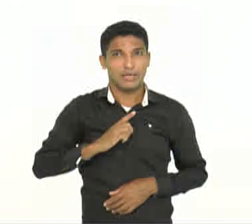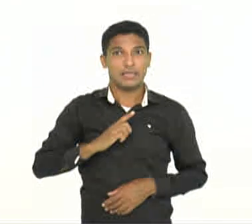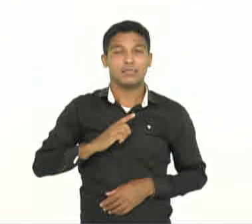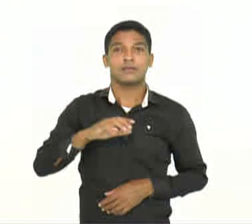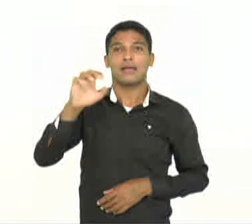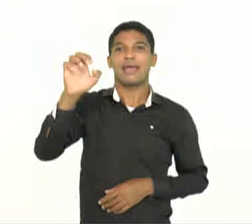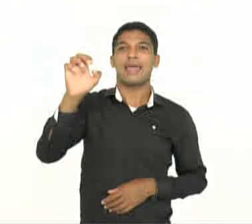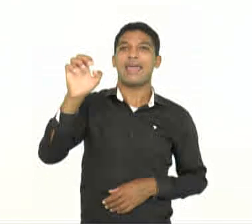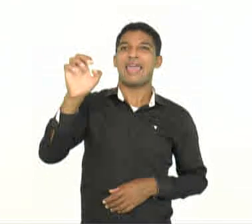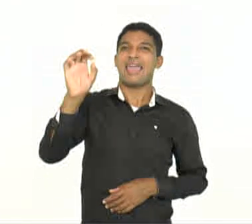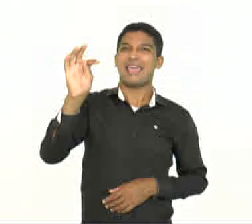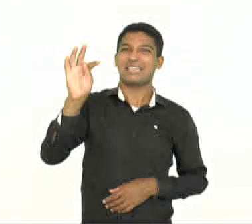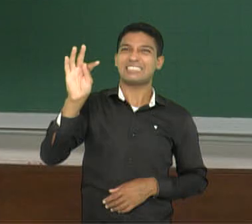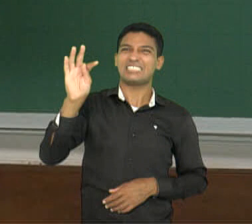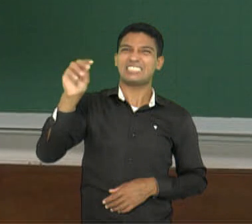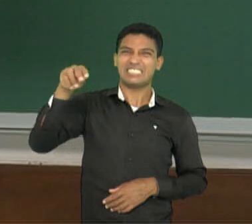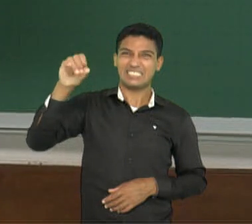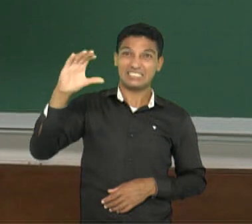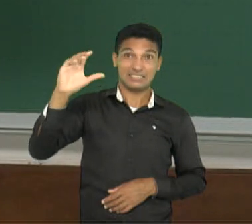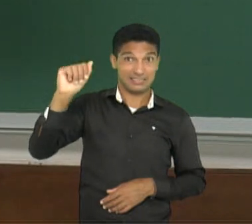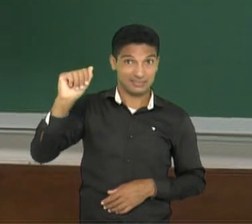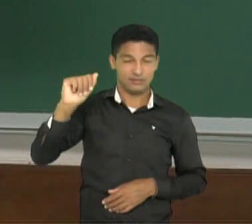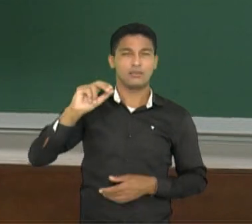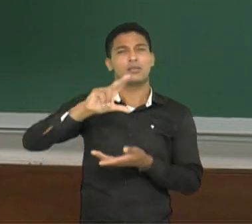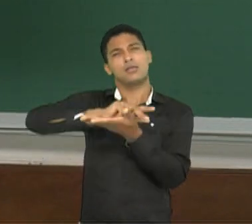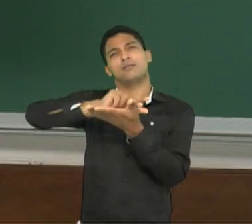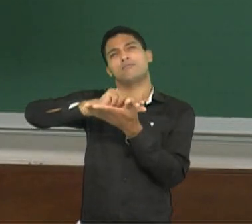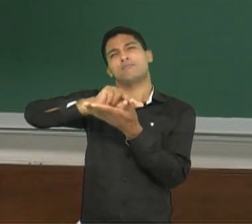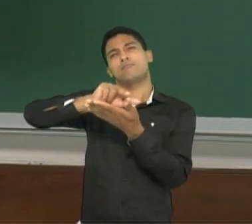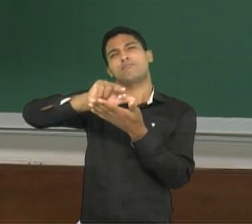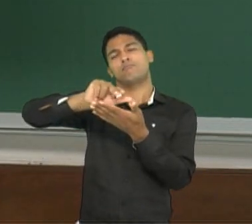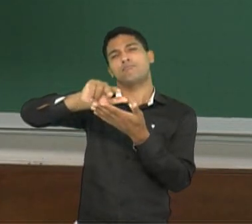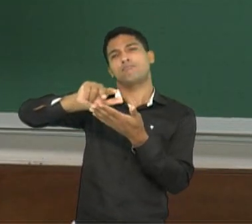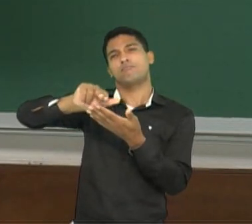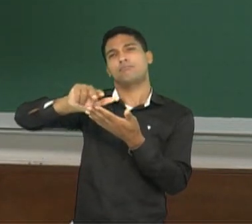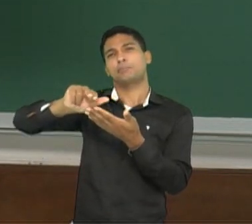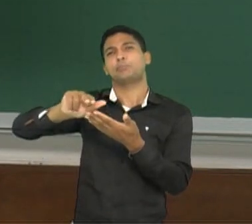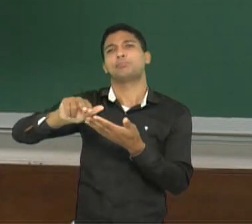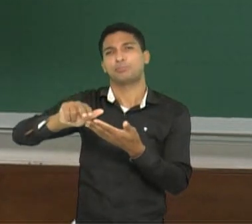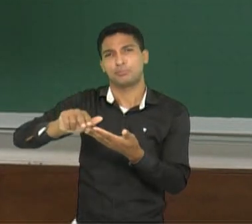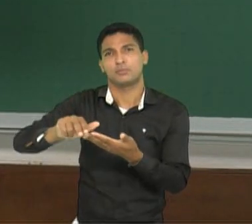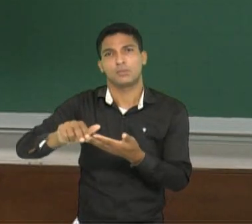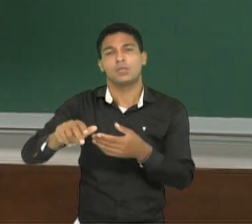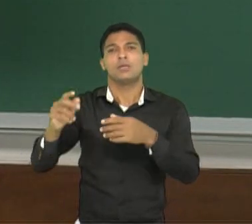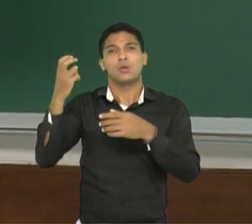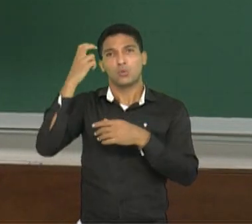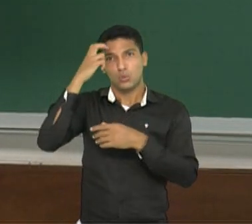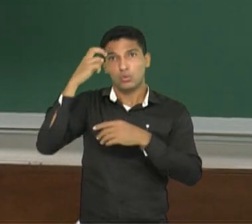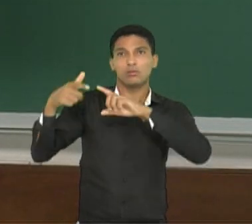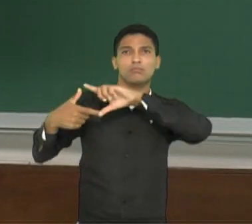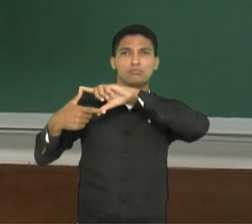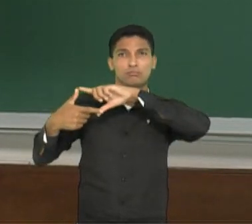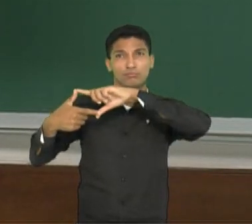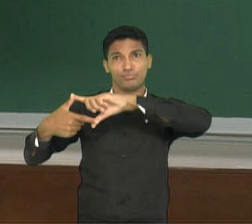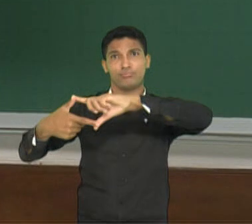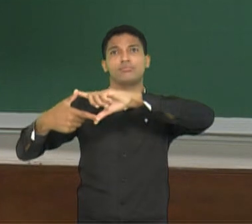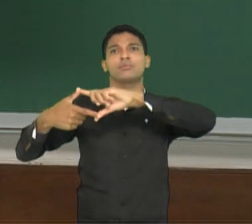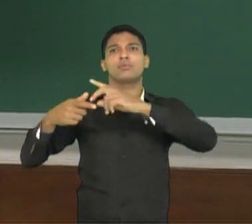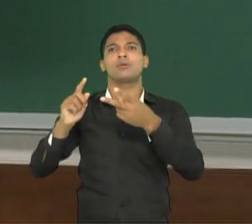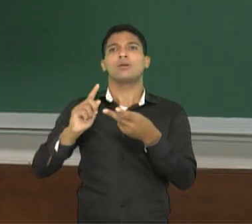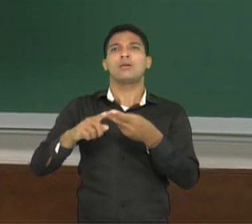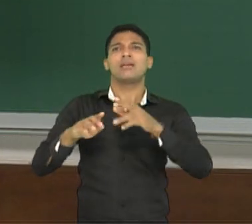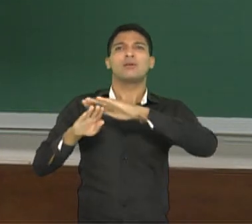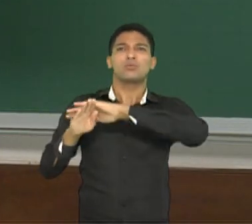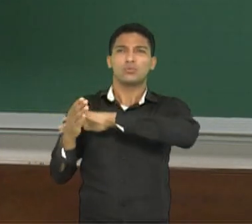todas as partes, há essa variedade de etnias, de hábitos, costumes, de modos de falar, de modos